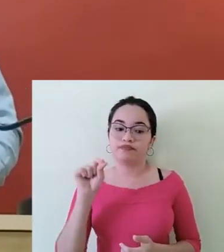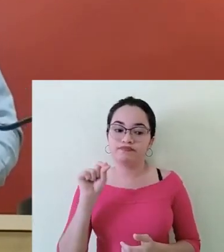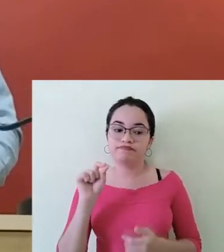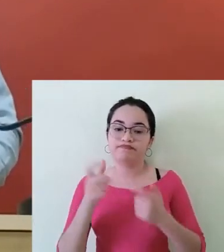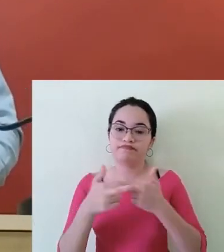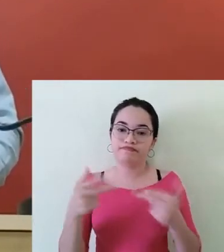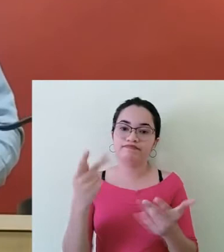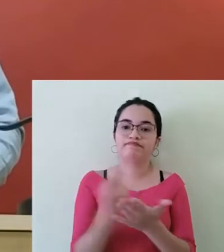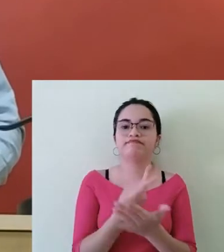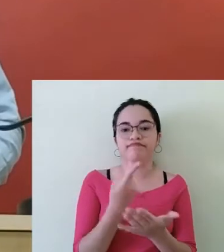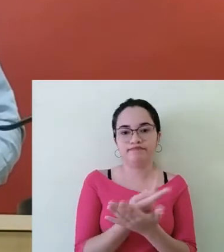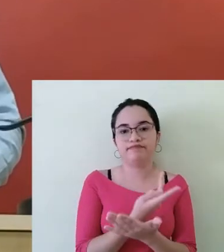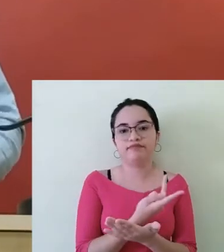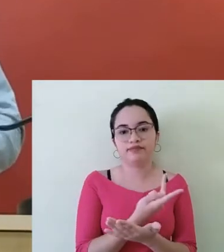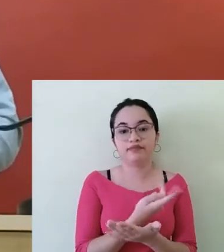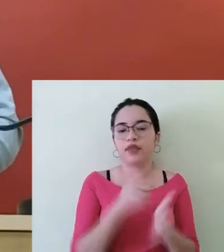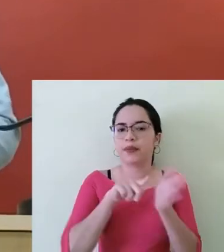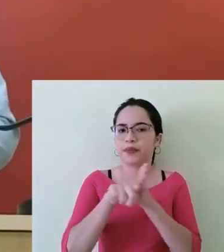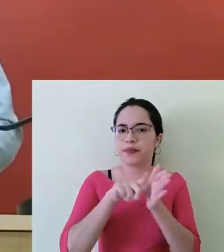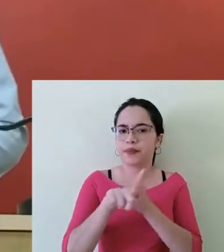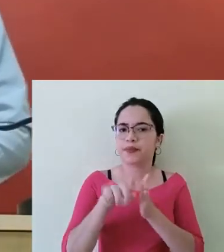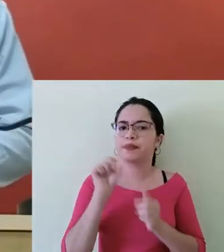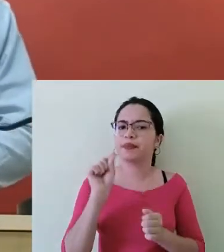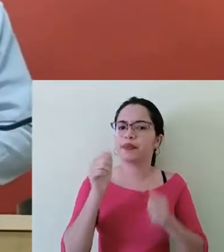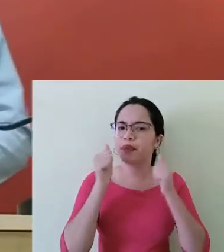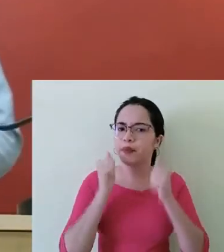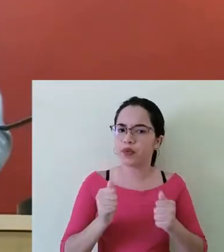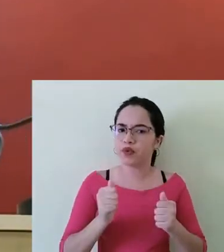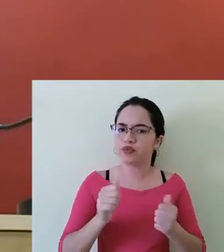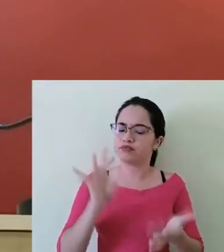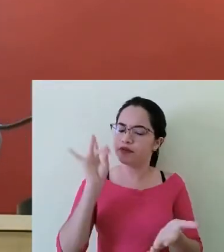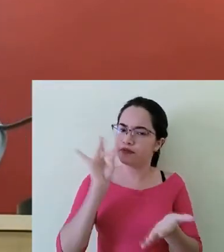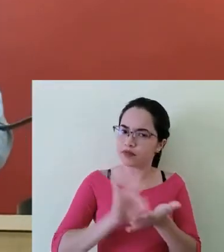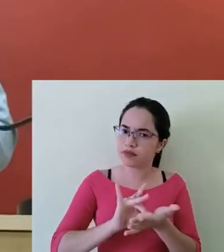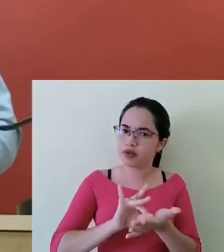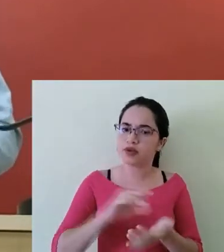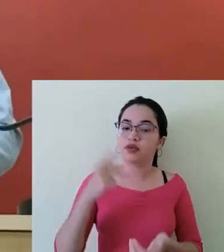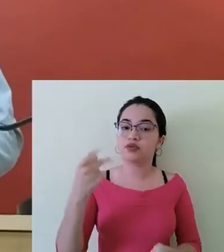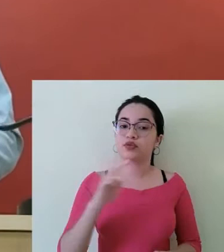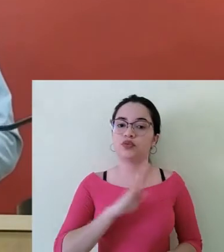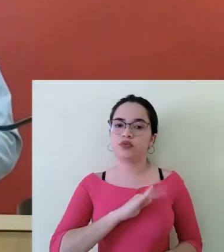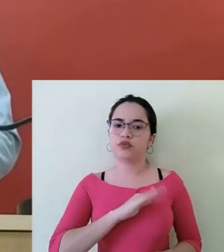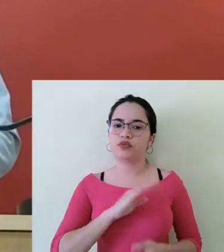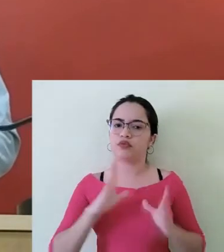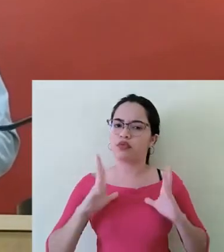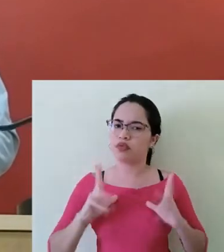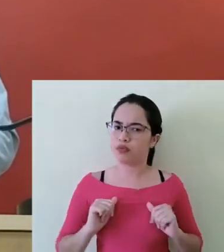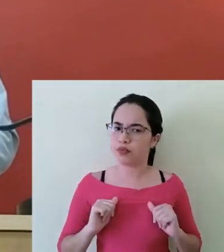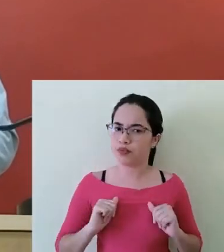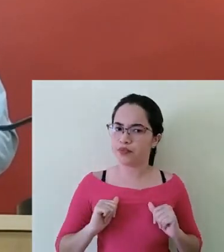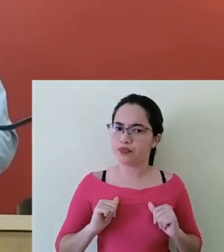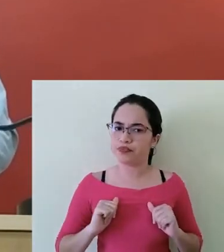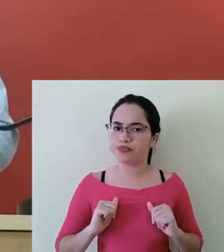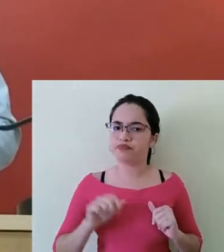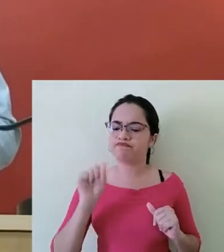decisões erradas. A pergunta é essa: quem pode afirmar que o seu coração está